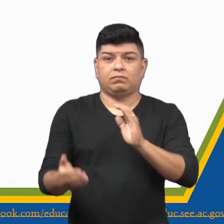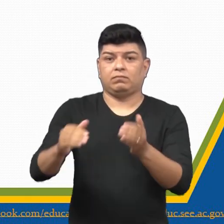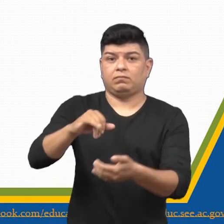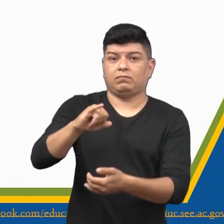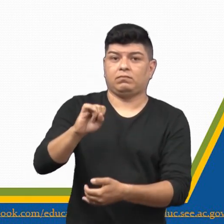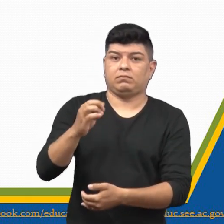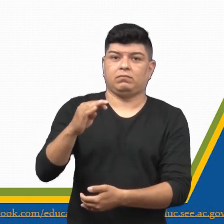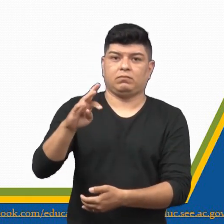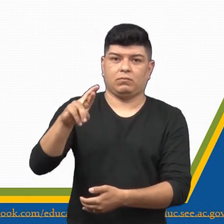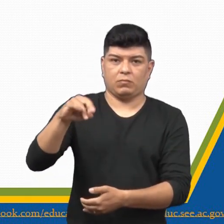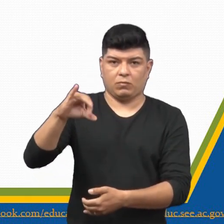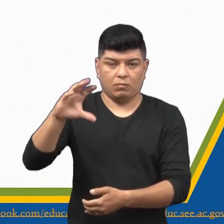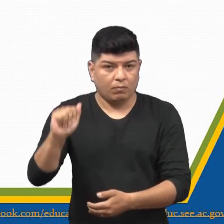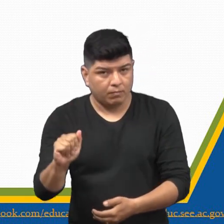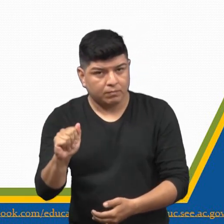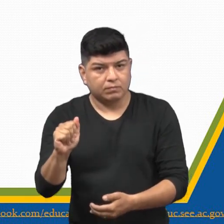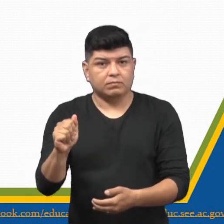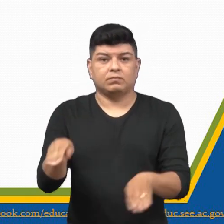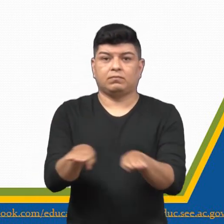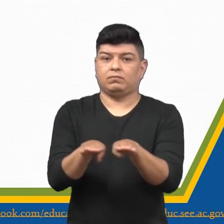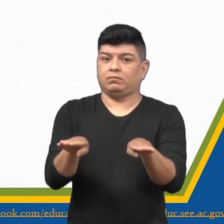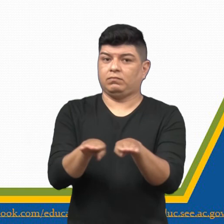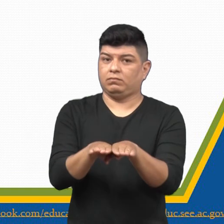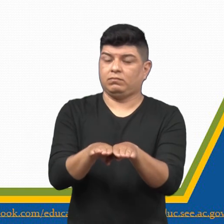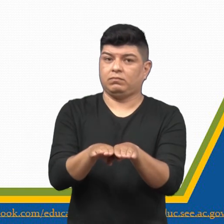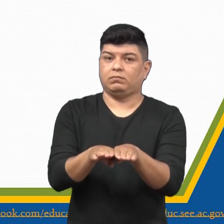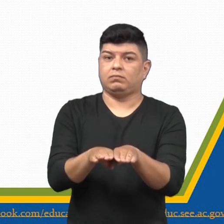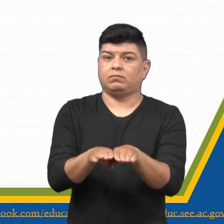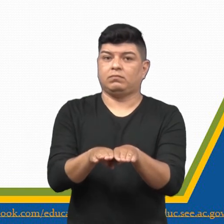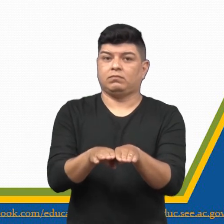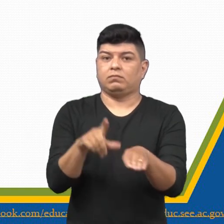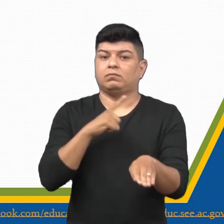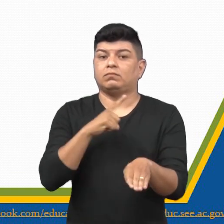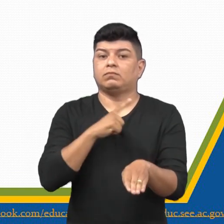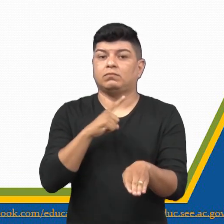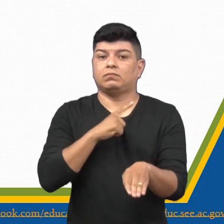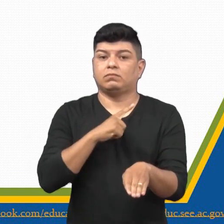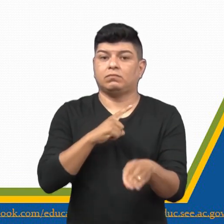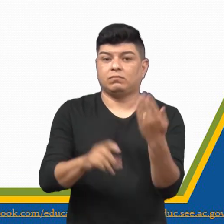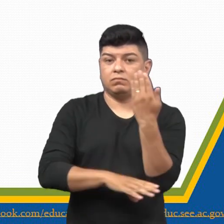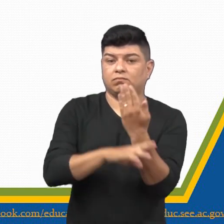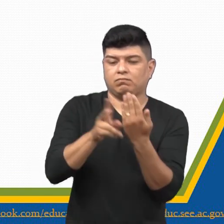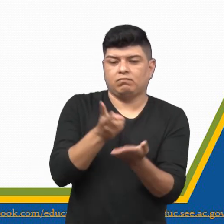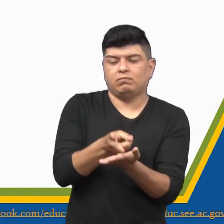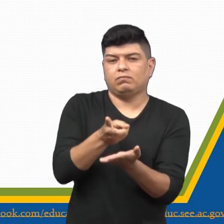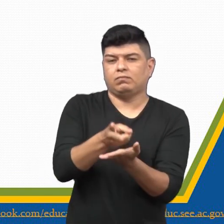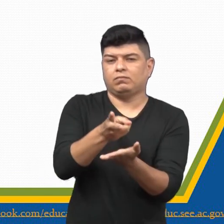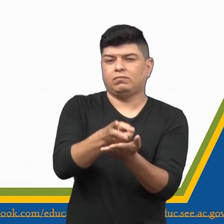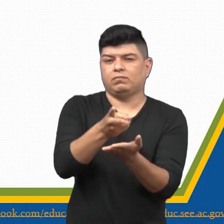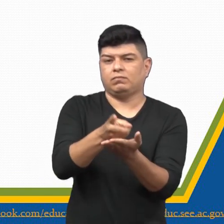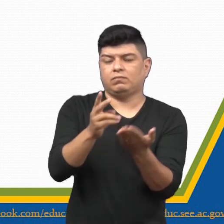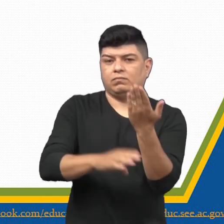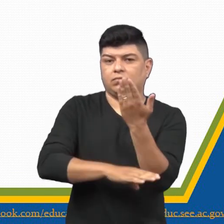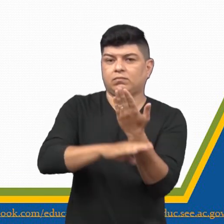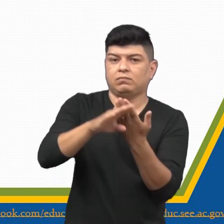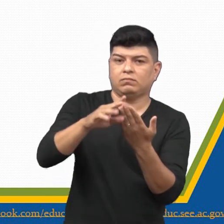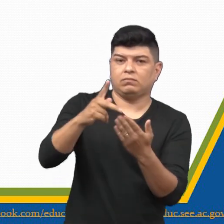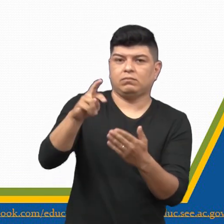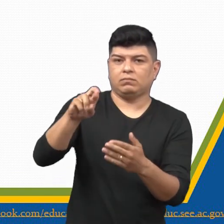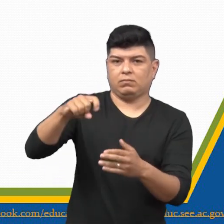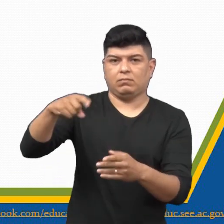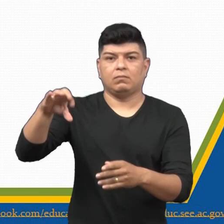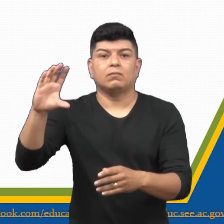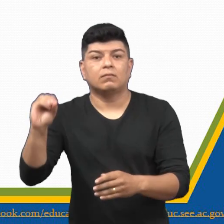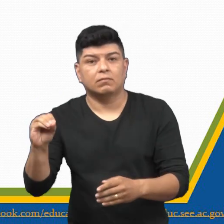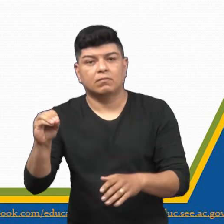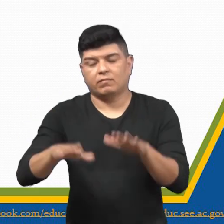transformação isocórica ou isométrica ou isovolumétrica, em que nós temos o volume constante, a temperatura e a pressão,